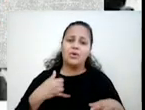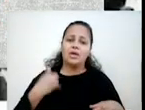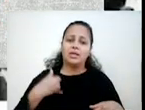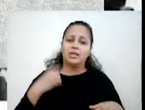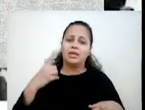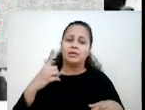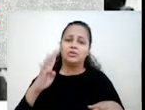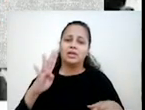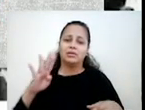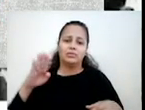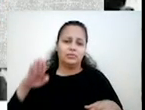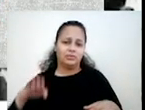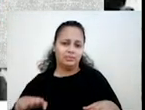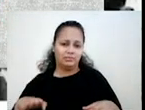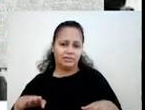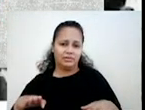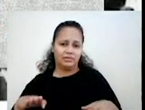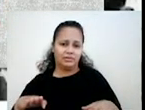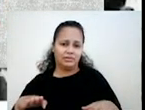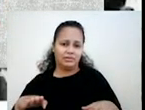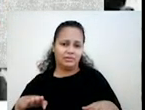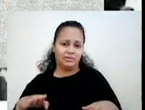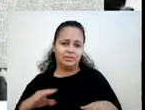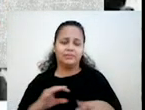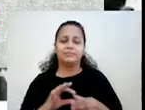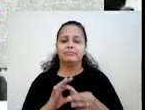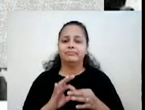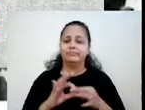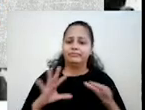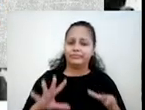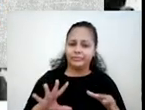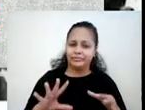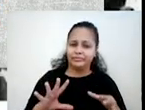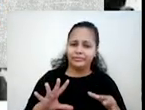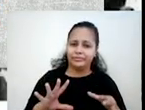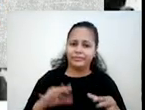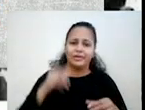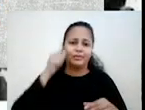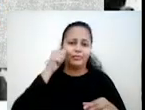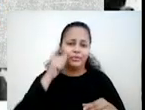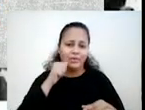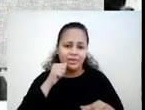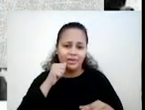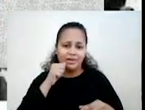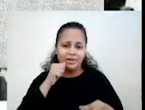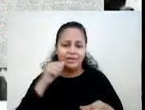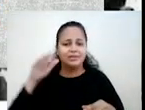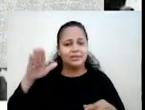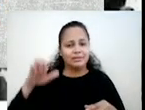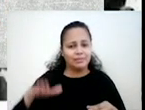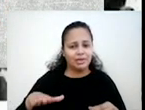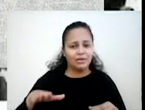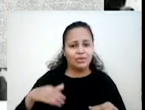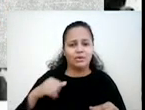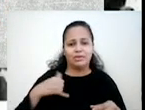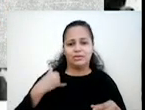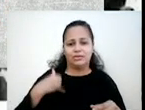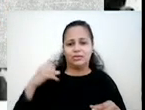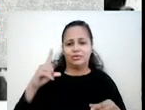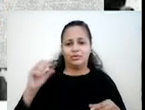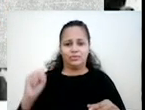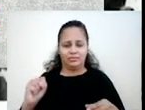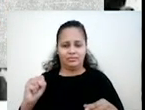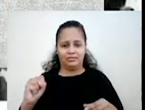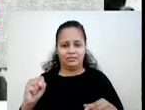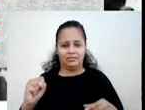14 anos, né, a abolição do trabalho noturno de mulheres e menores de 18 anos,